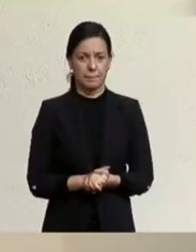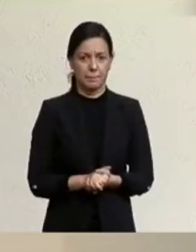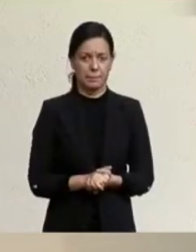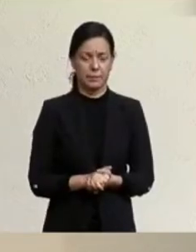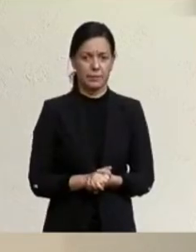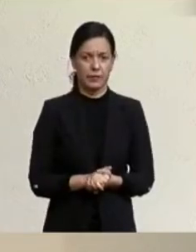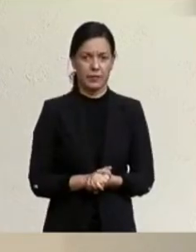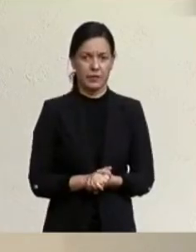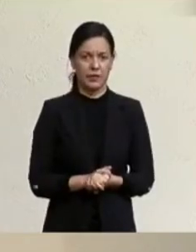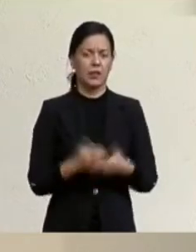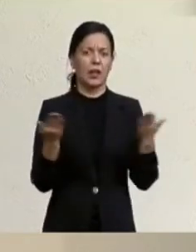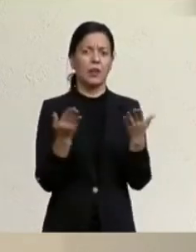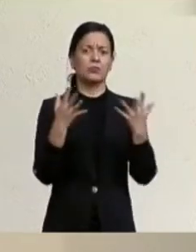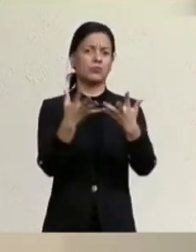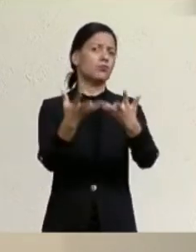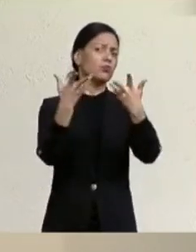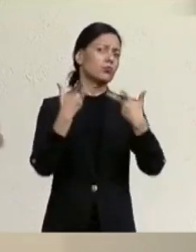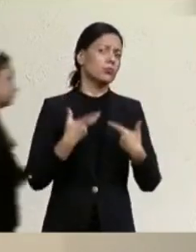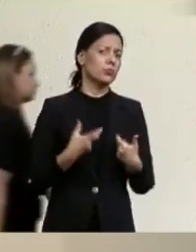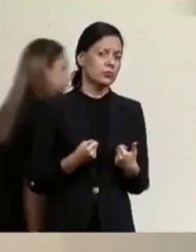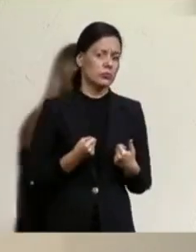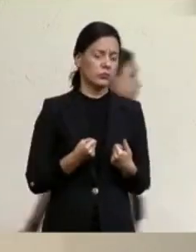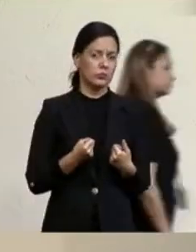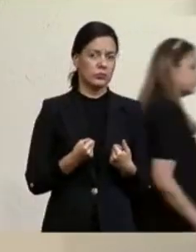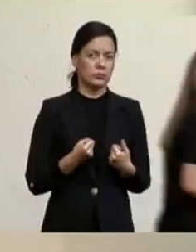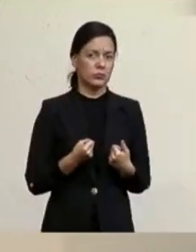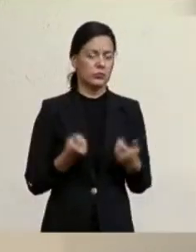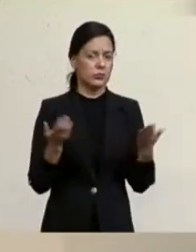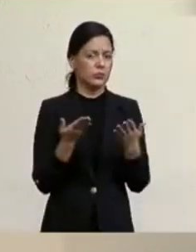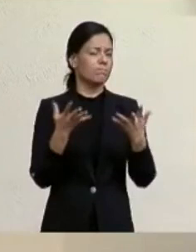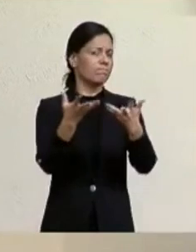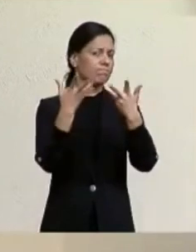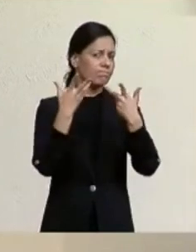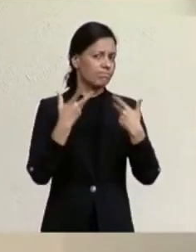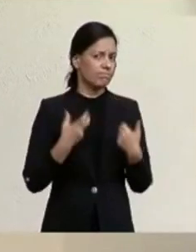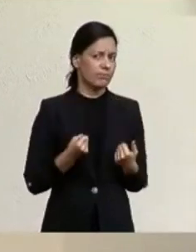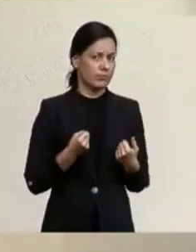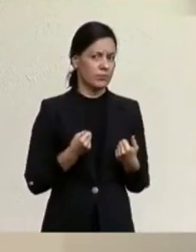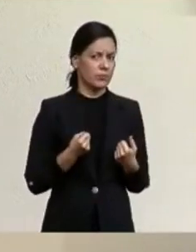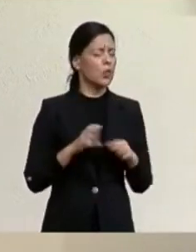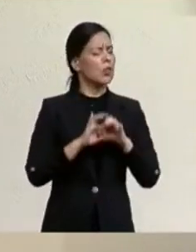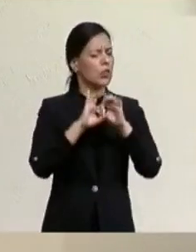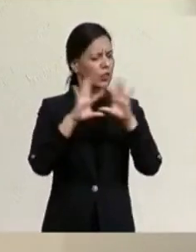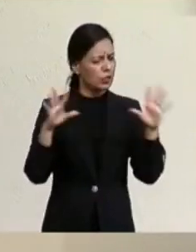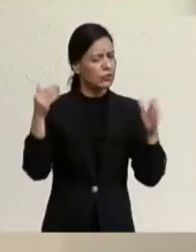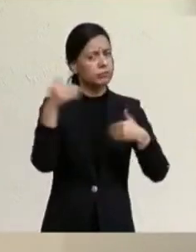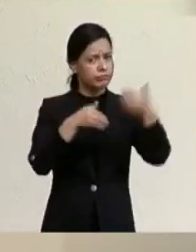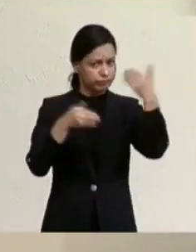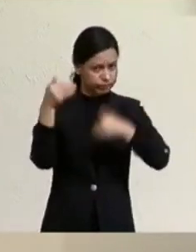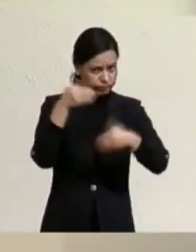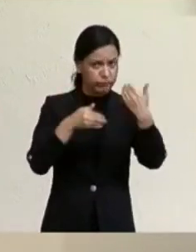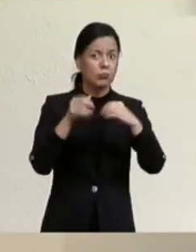eu convido vocês ó eu meu querido eu convido que você venha mais vezes